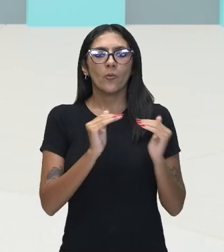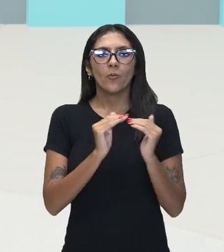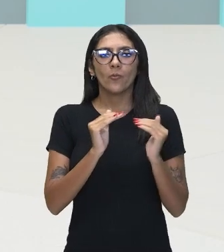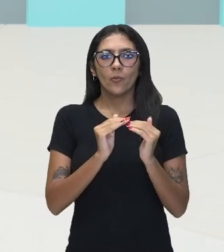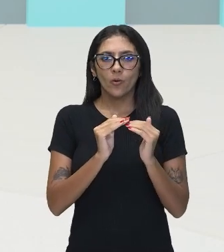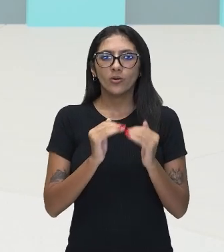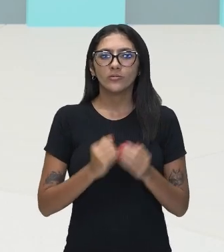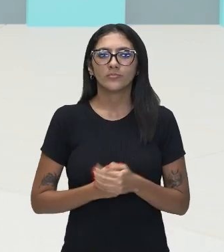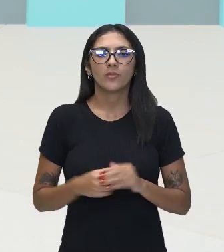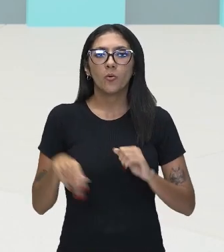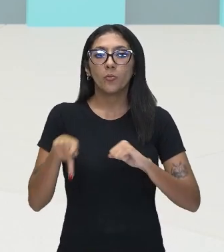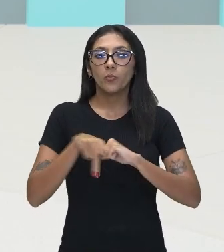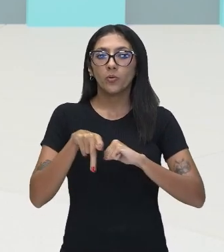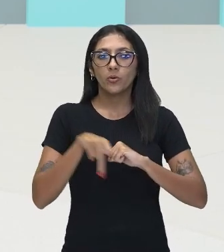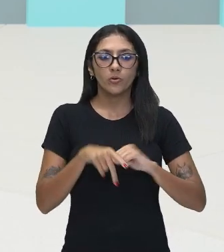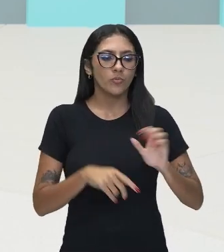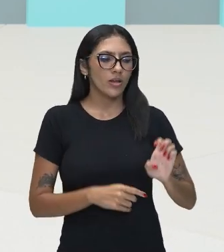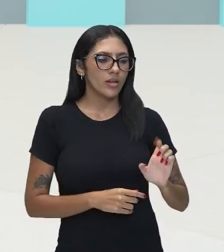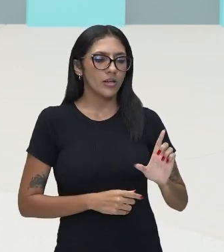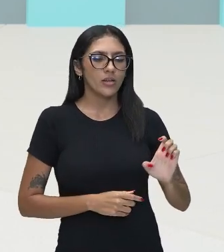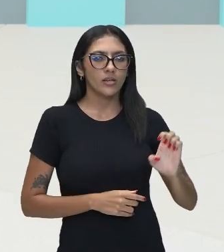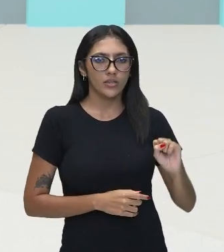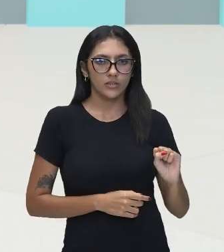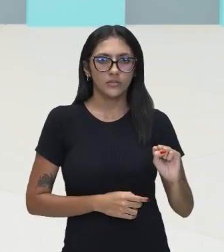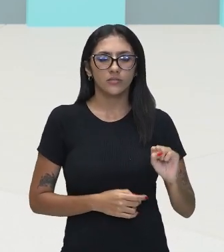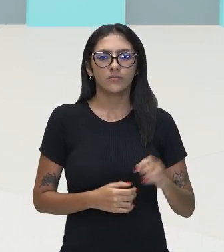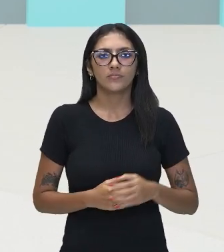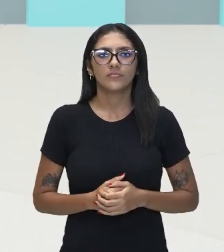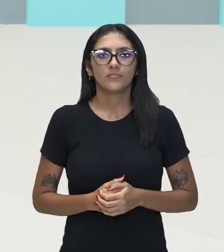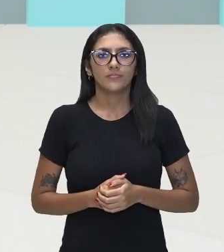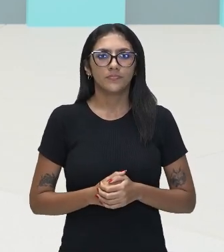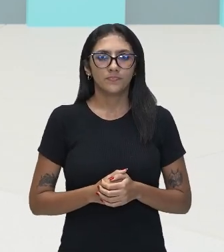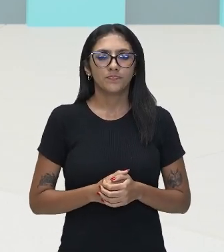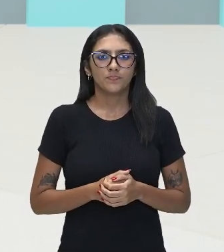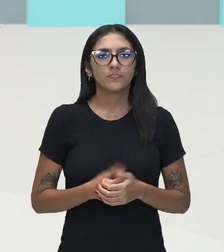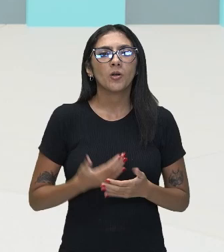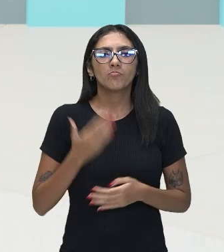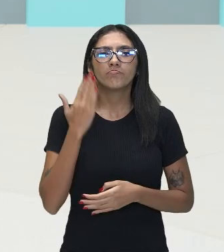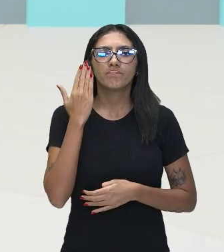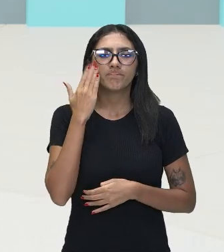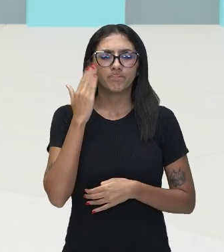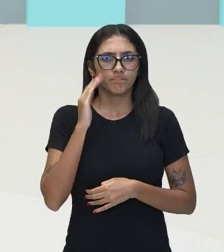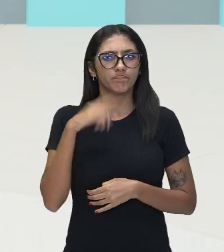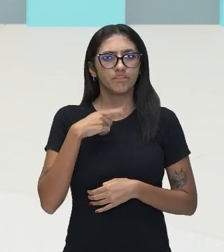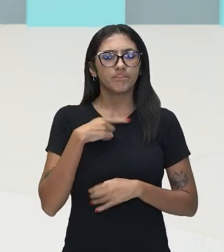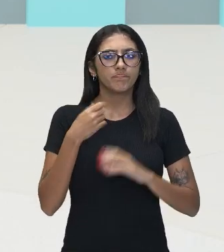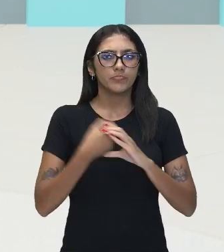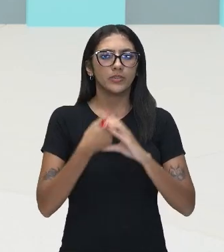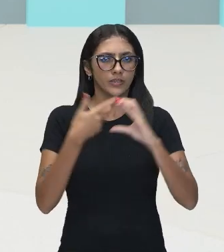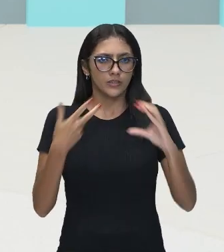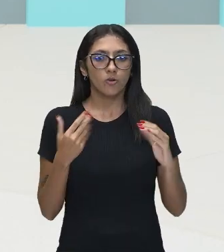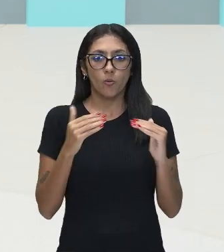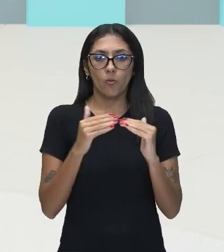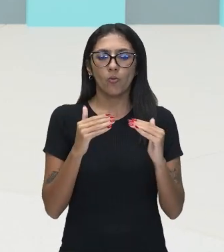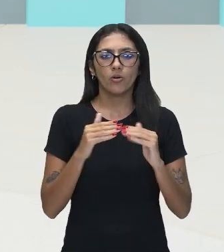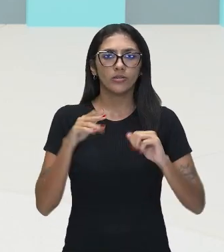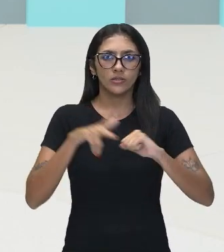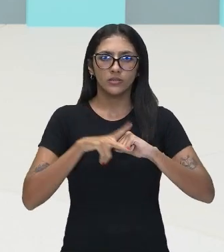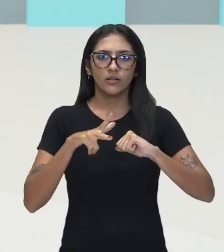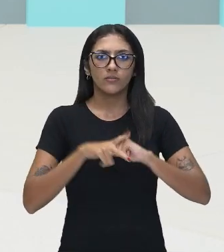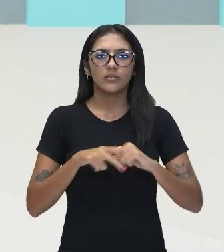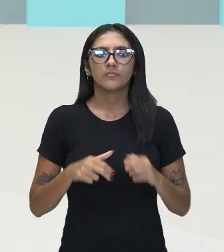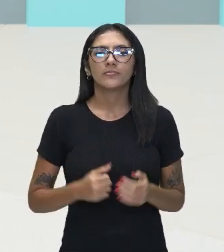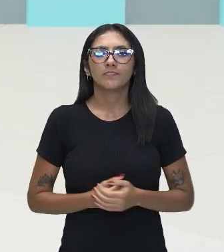pronome eles, que está no plural também. Então, entendido esse princípio geral da concordância verbal, em que